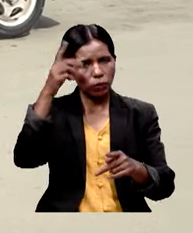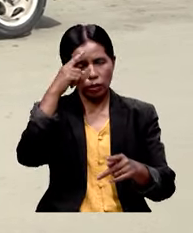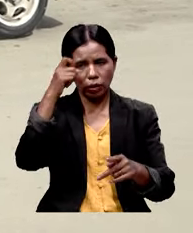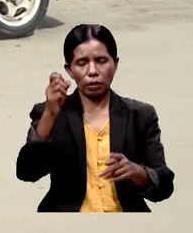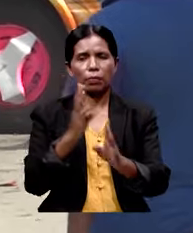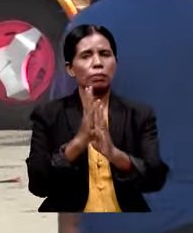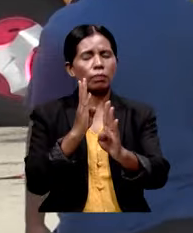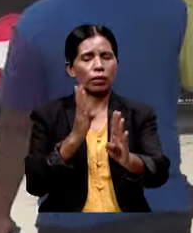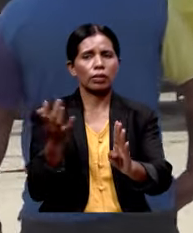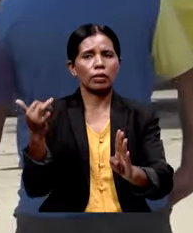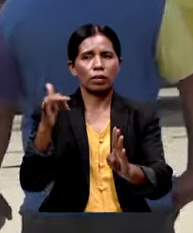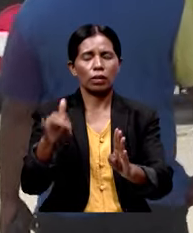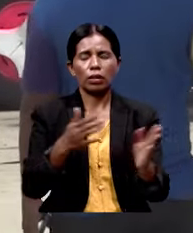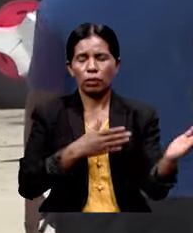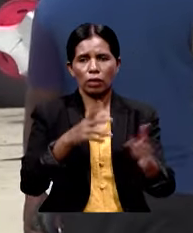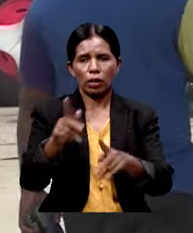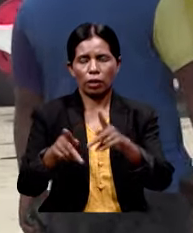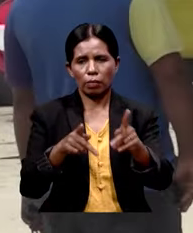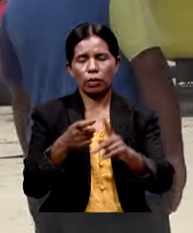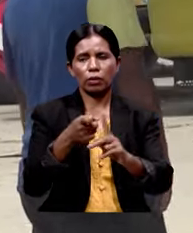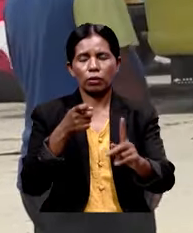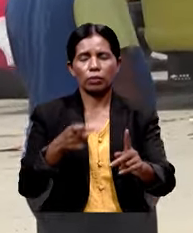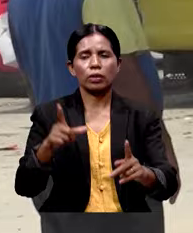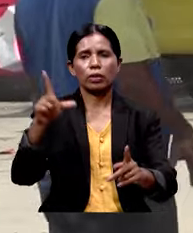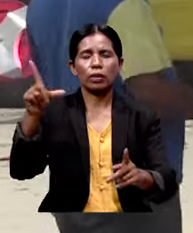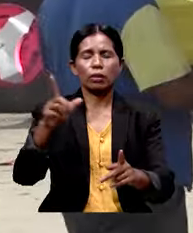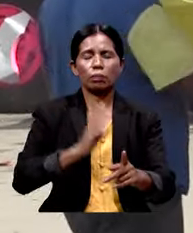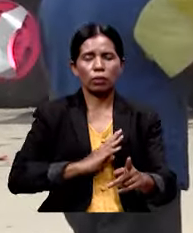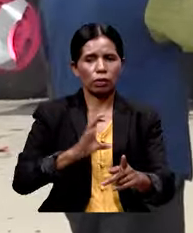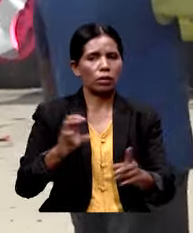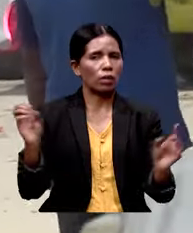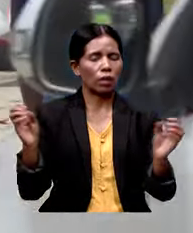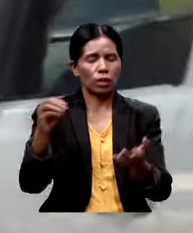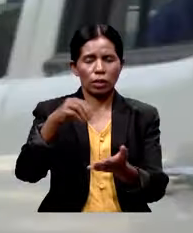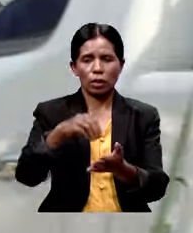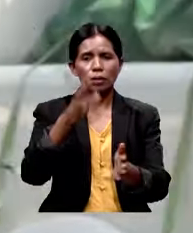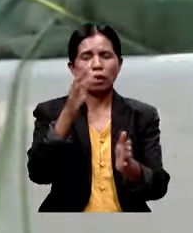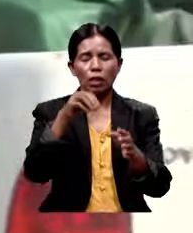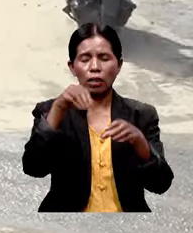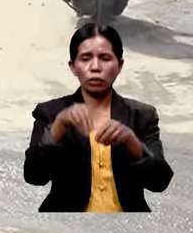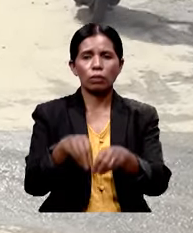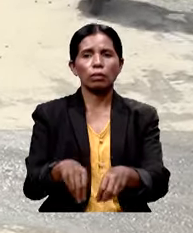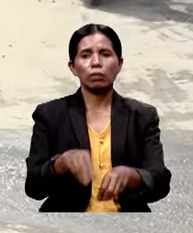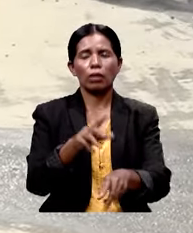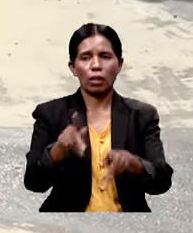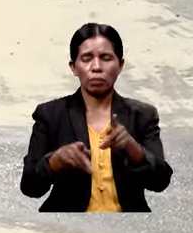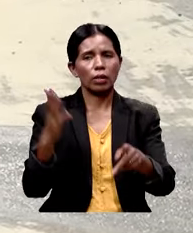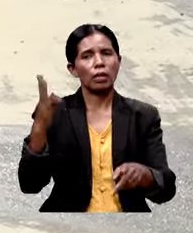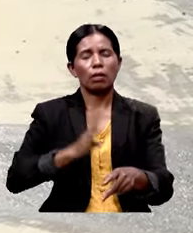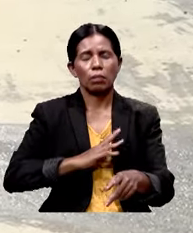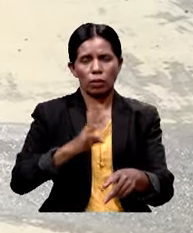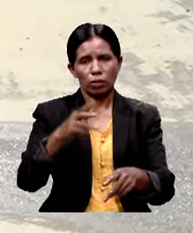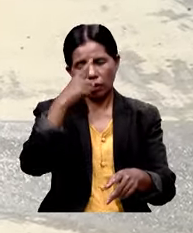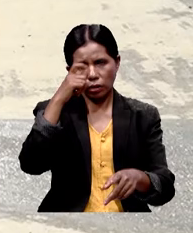bis hirak nebe bai bai intula pasajeru husi Ponta Leste balon nunca hatun pasajeru iha fatin estacionamento Becora hori